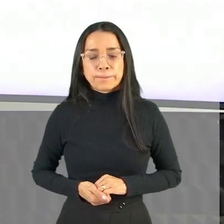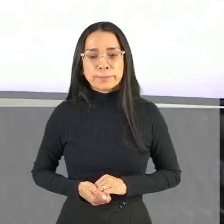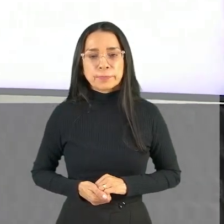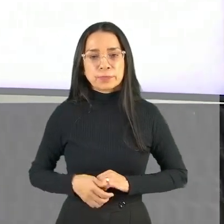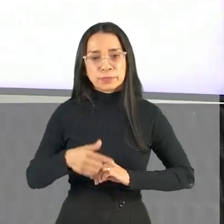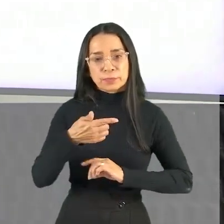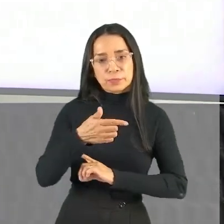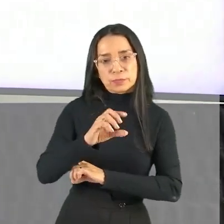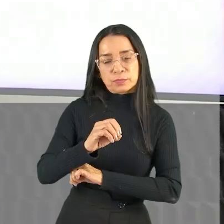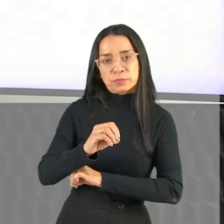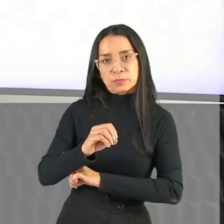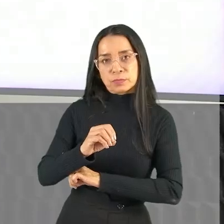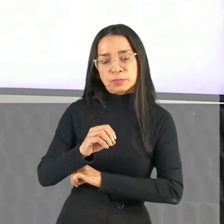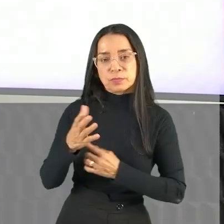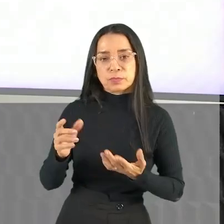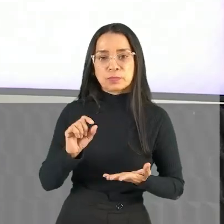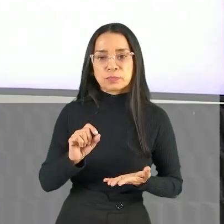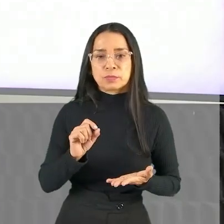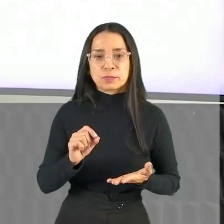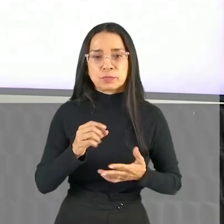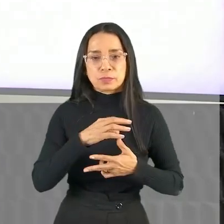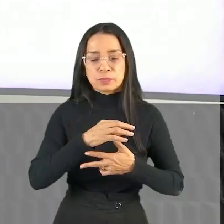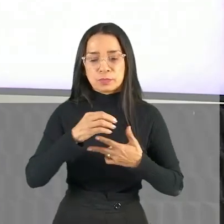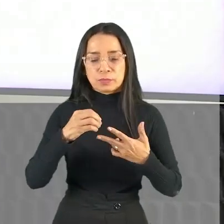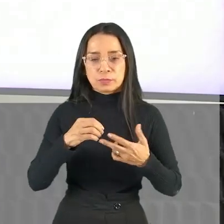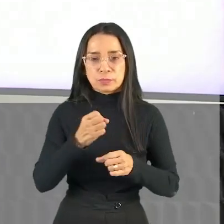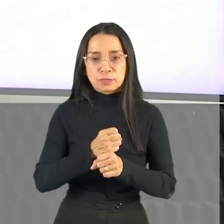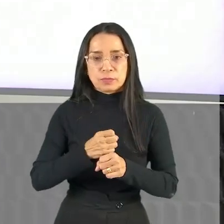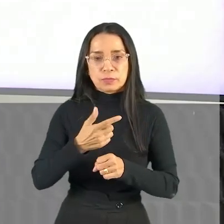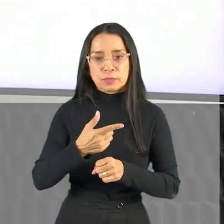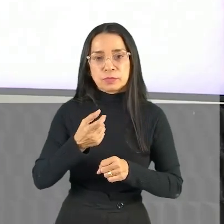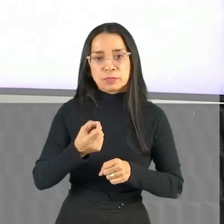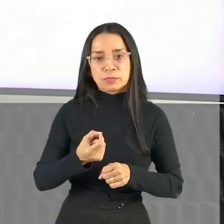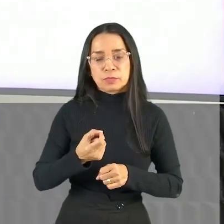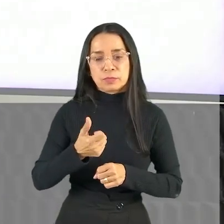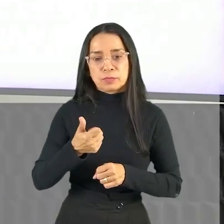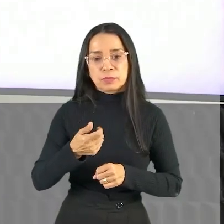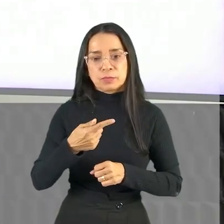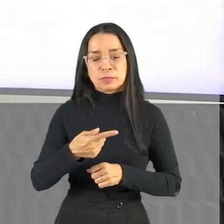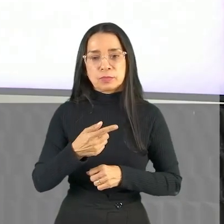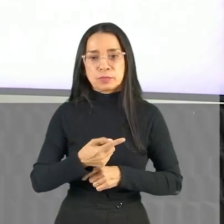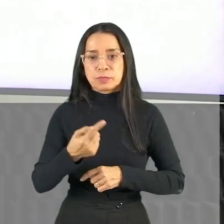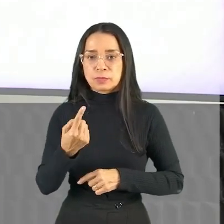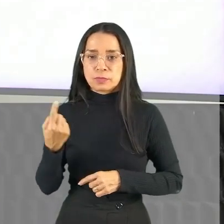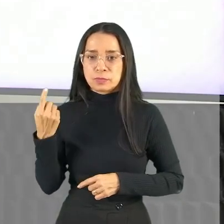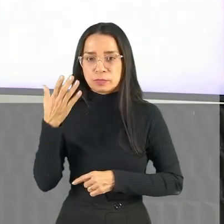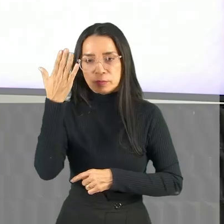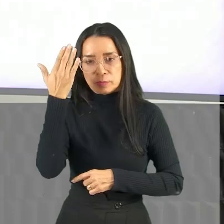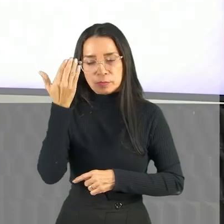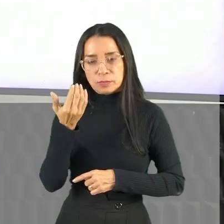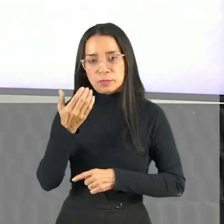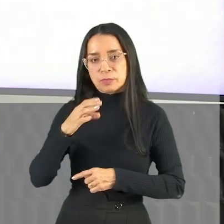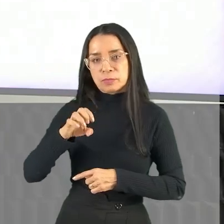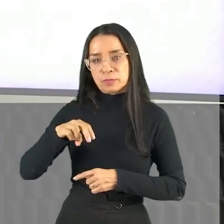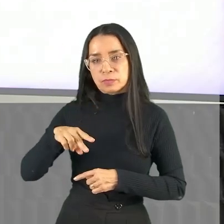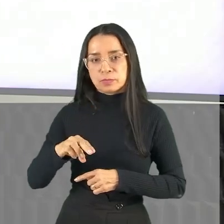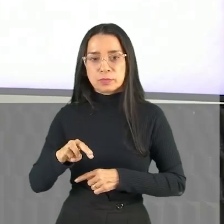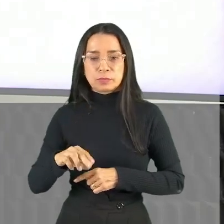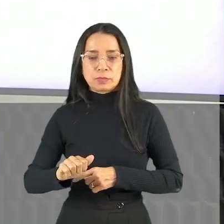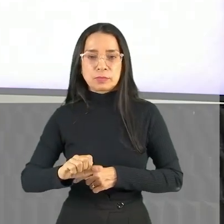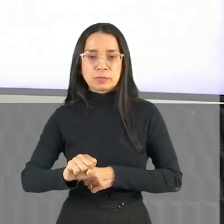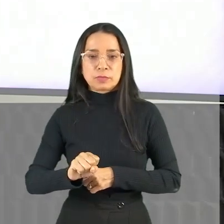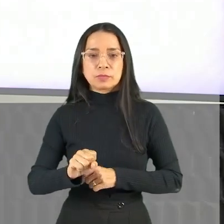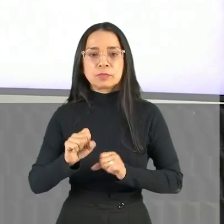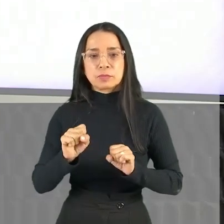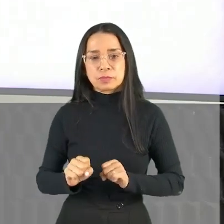Na questão 70, Enem 2017, sabendo-se que as enzimas podem ter sua